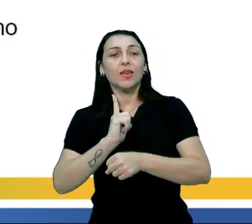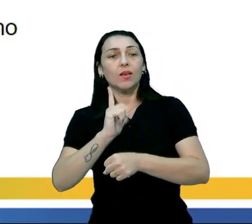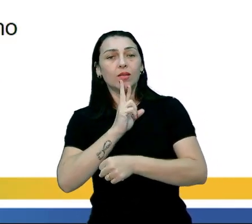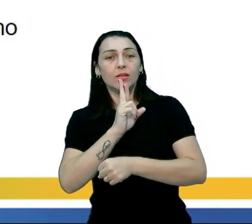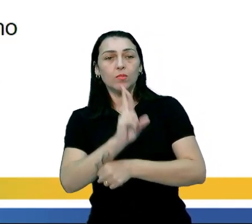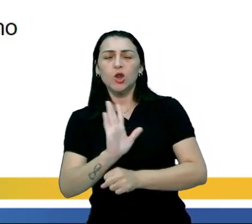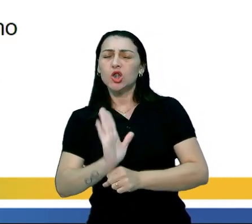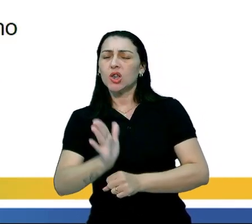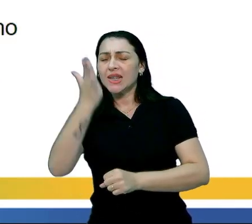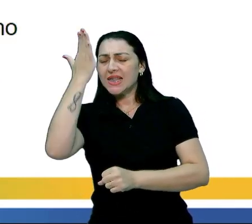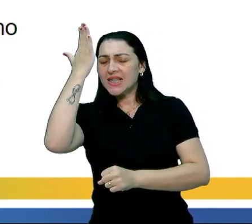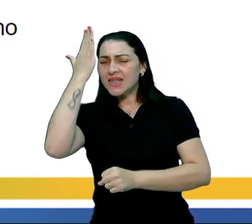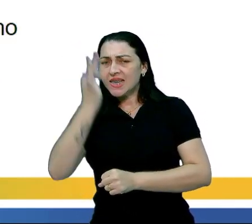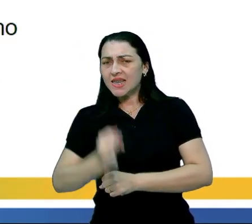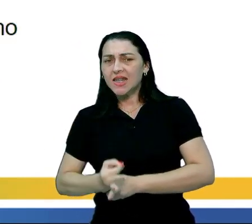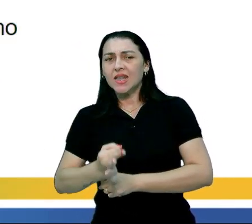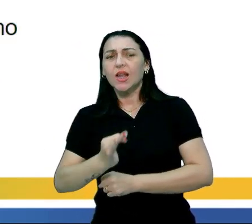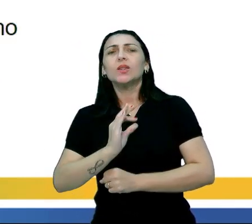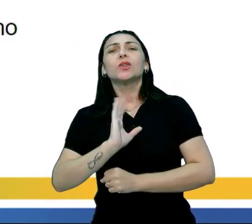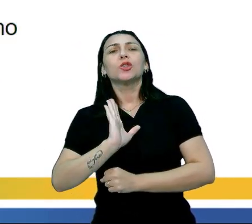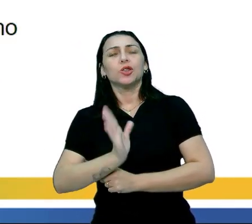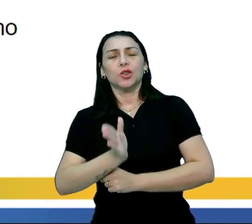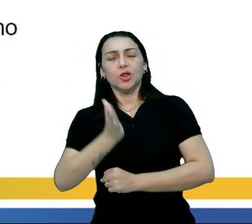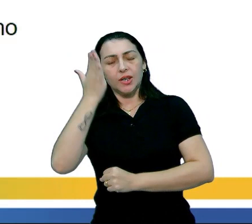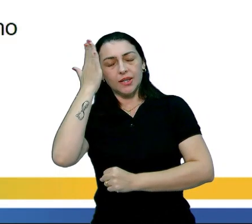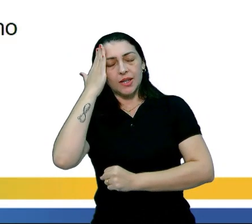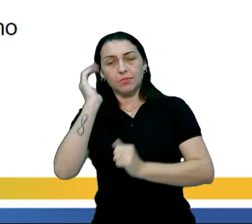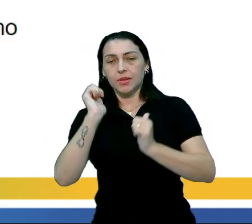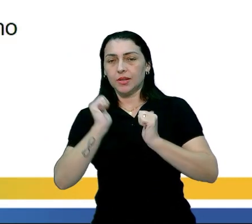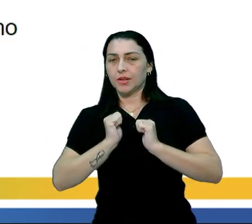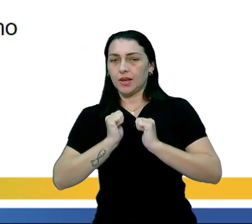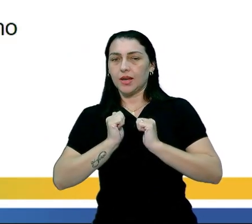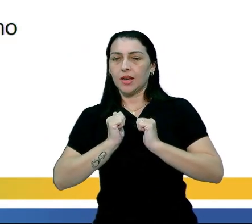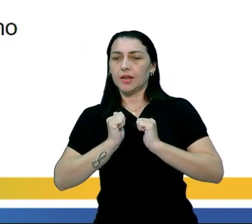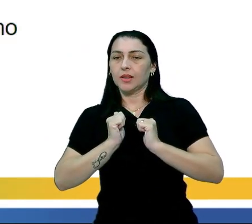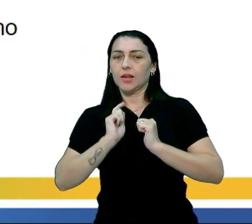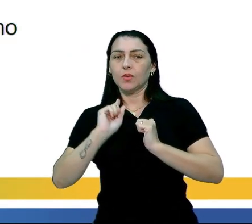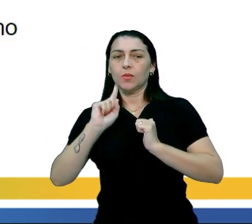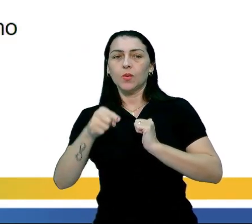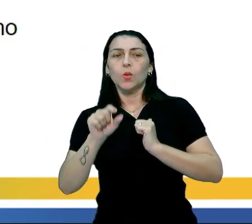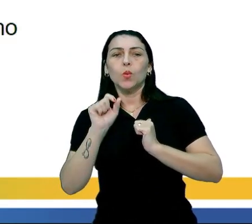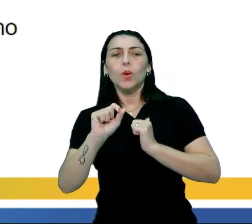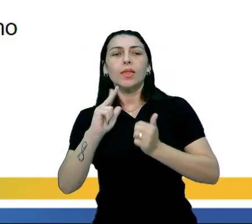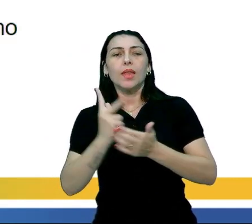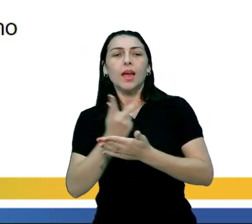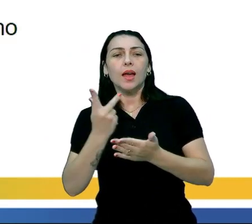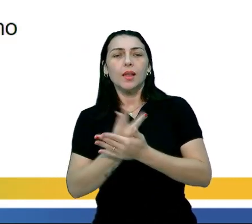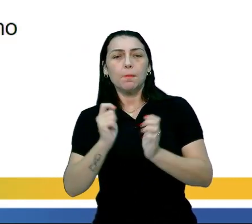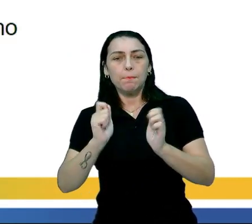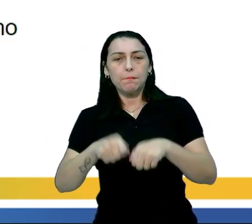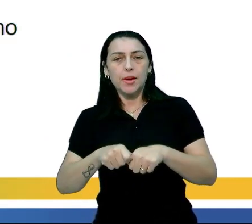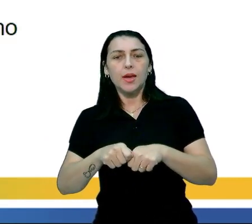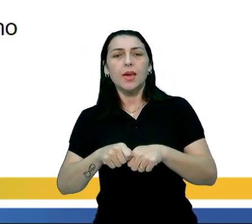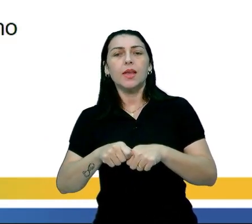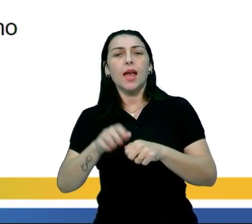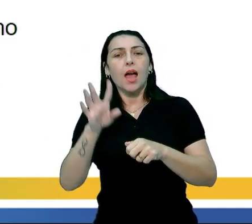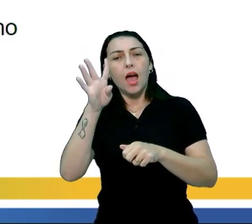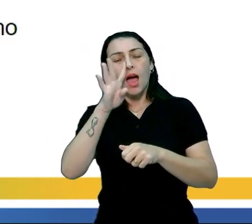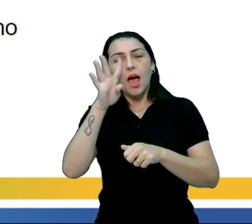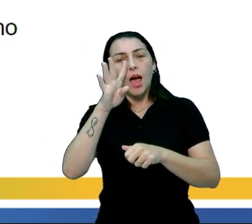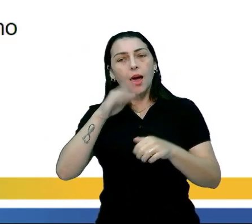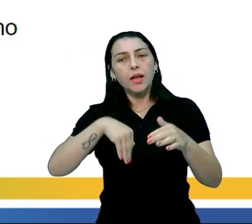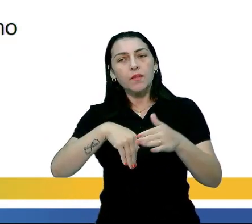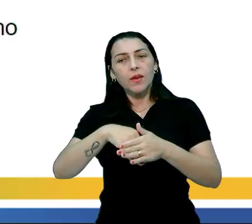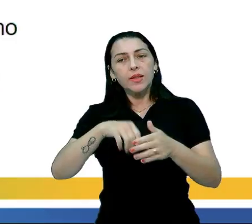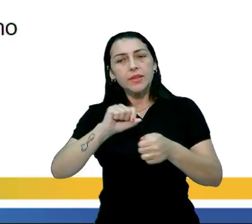resposta que a gente já tem certeza ali, ó, no coraçãozinho, a gente já se aquieta e avança. Vamos só ver o que estaria errado nas outras. Permitem os espectadores assistirem